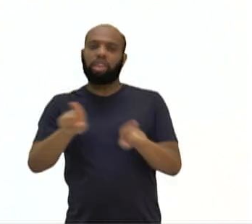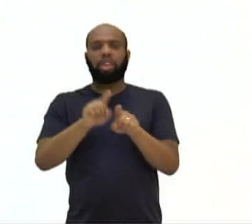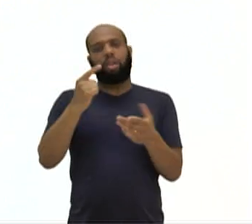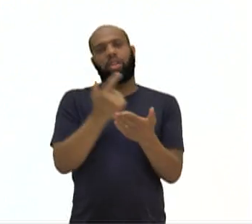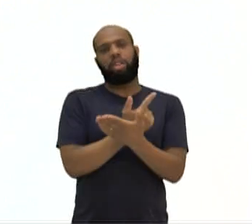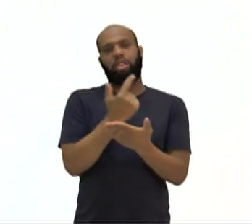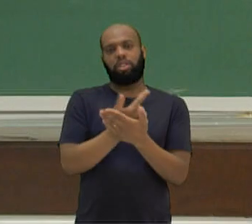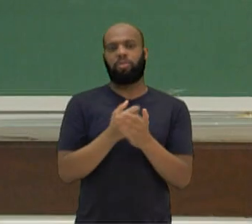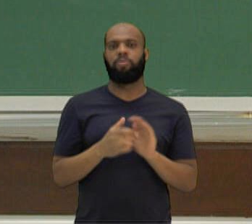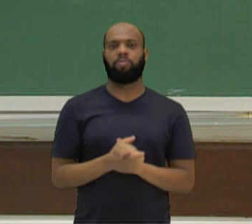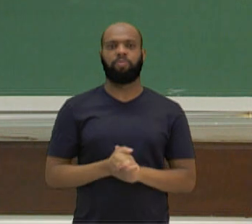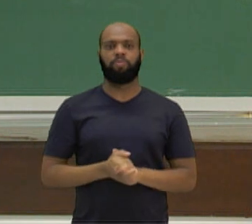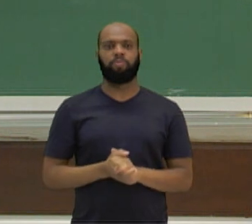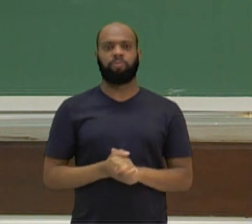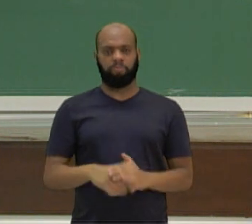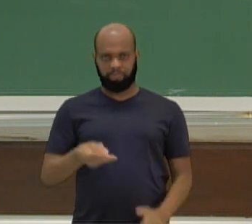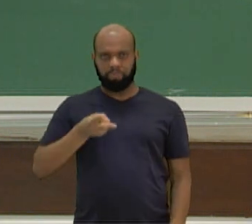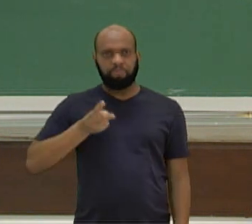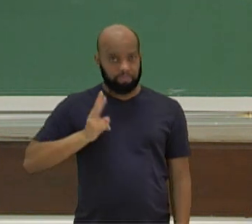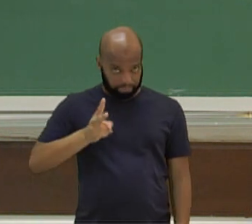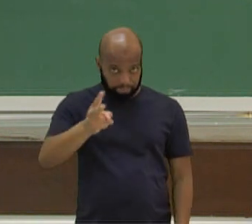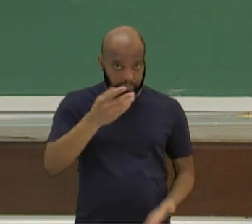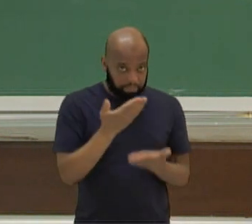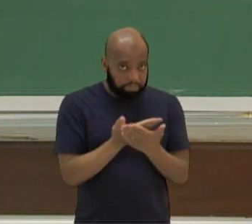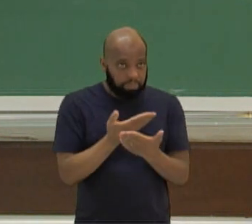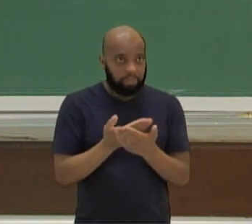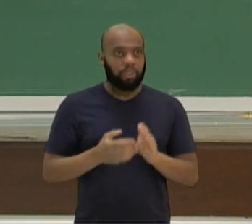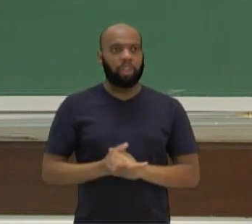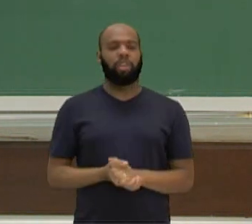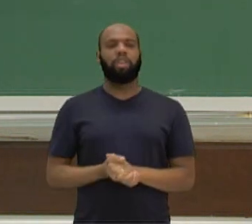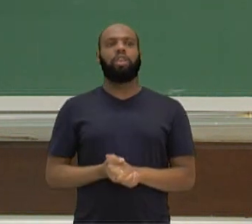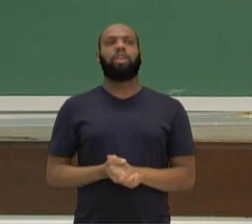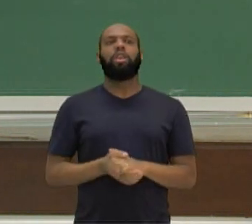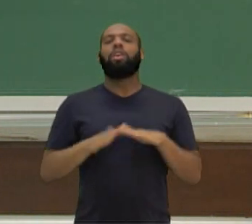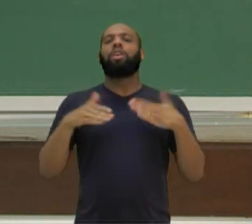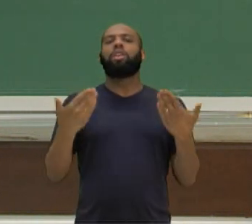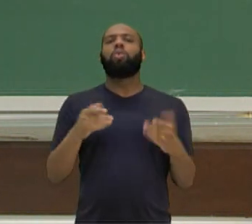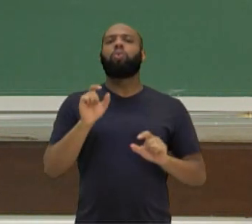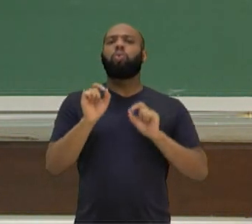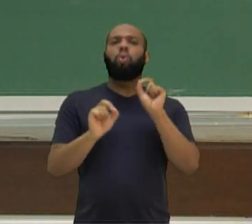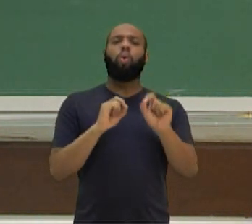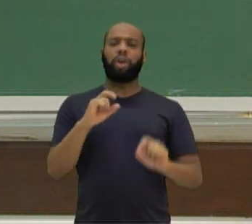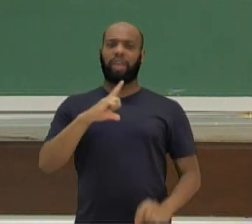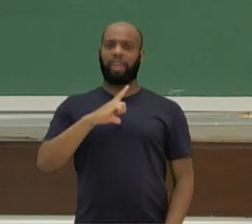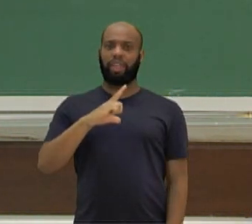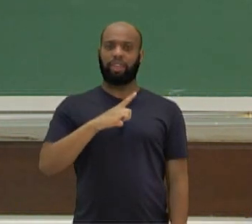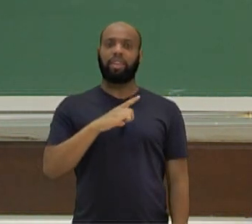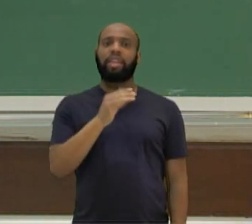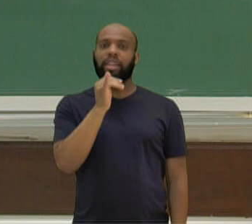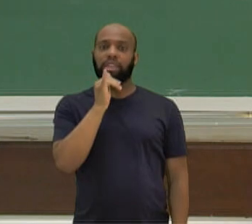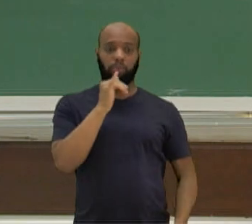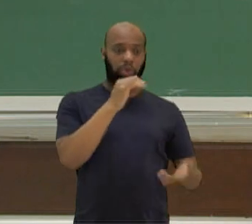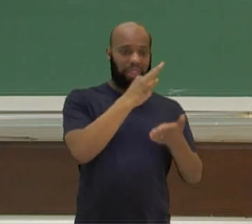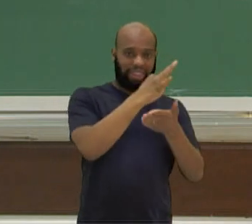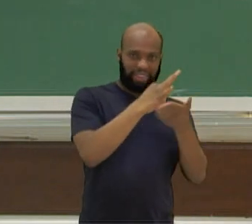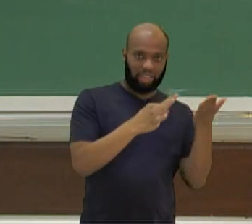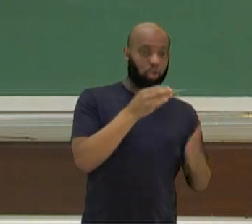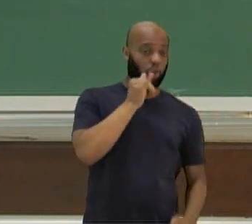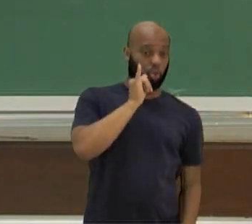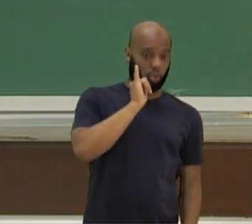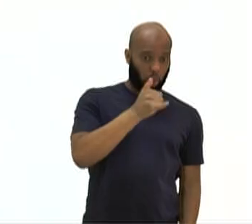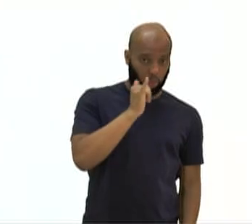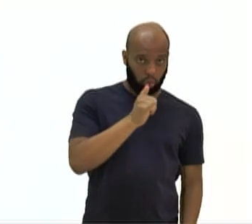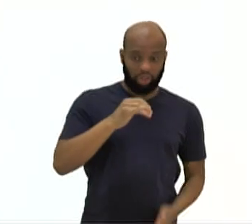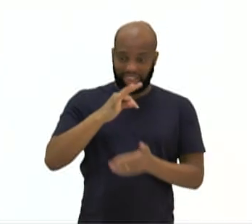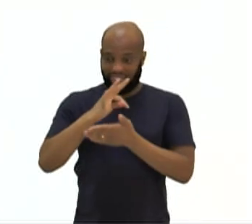Fernando. Tudo bem? Vamos continuar? Então, pessoal, o que diferencia uma crônica de um conto? Se